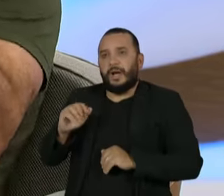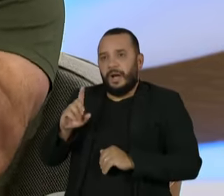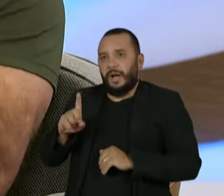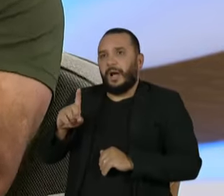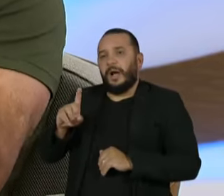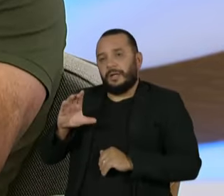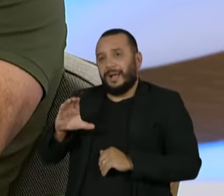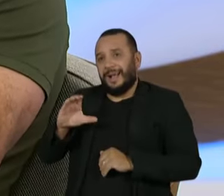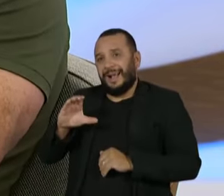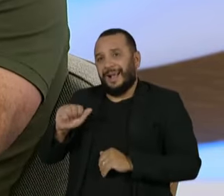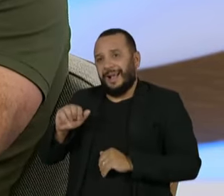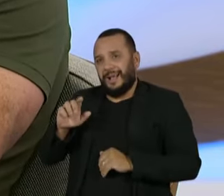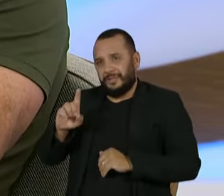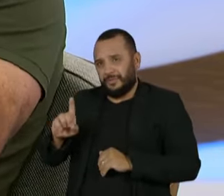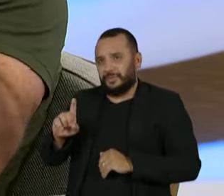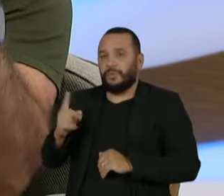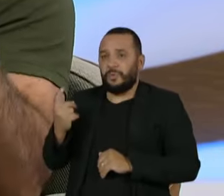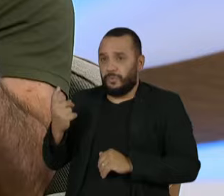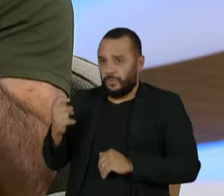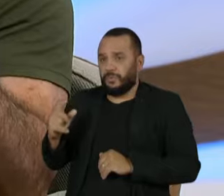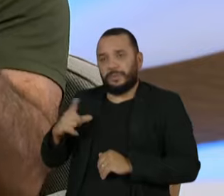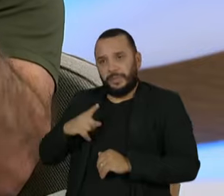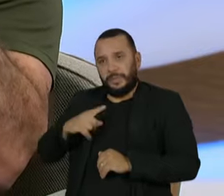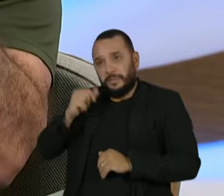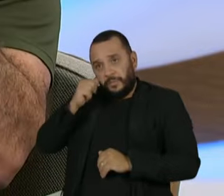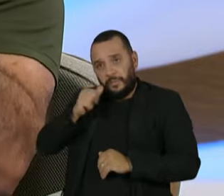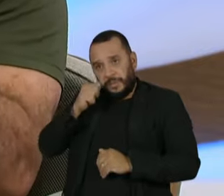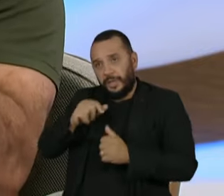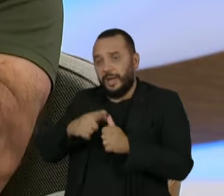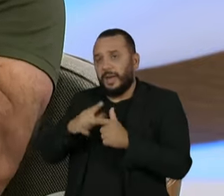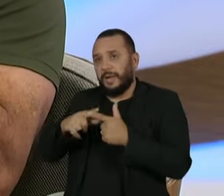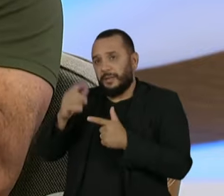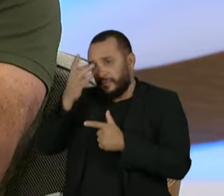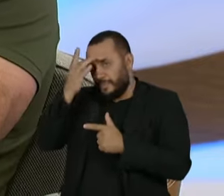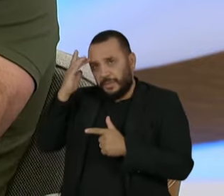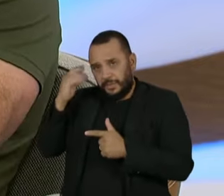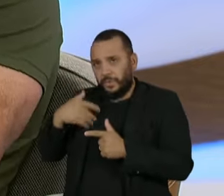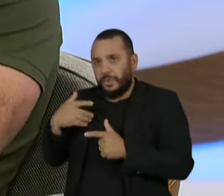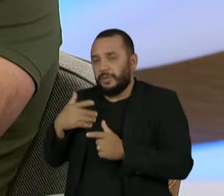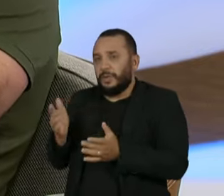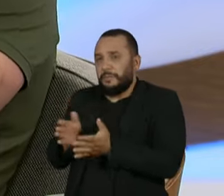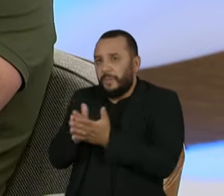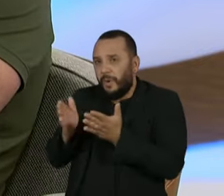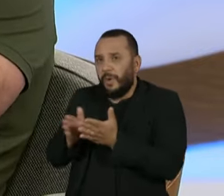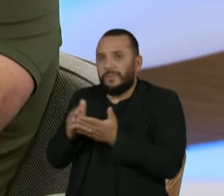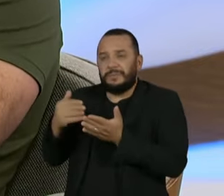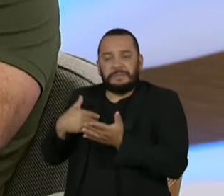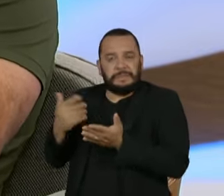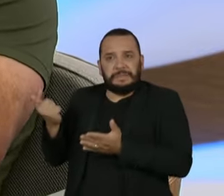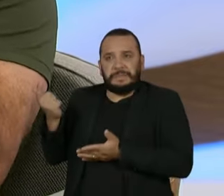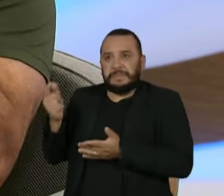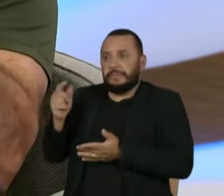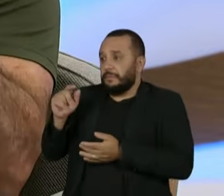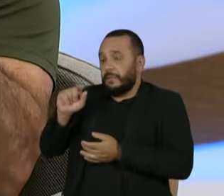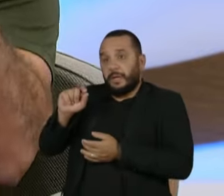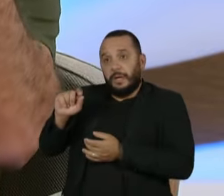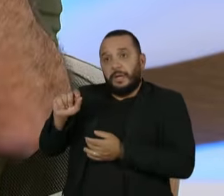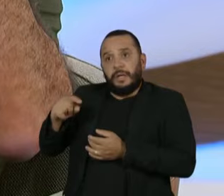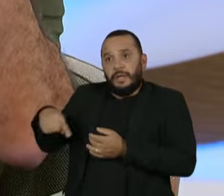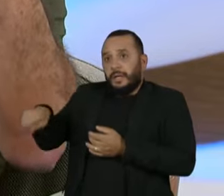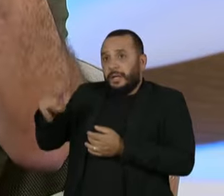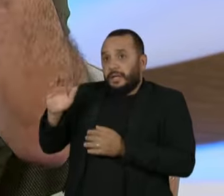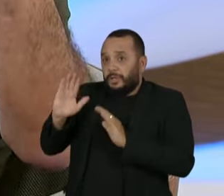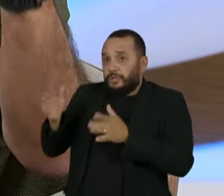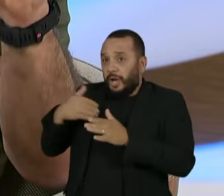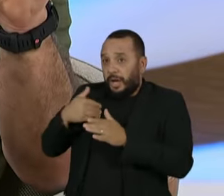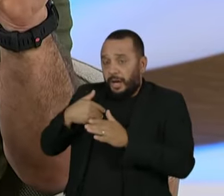mulheres para pessoa com pessoas com desvantagens de muitos tipos onde a gente está levando as pessoas com curso universitário